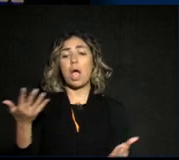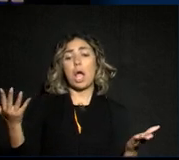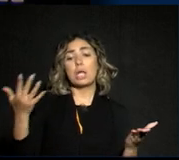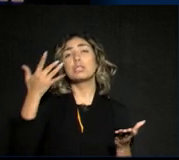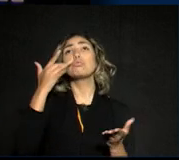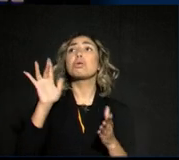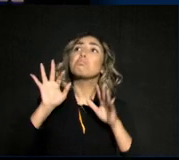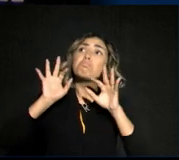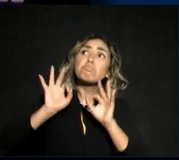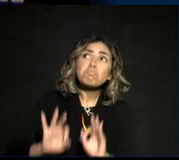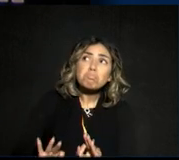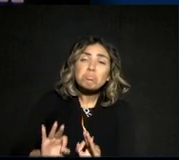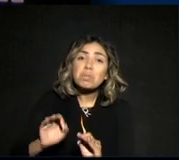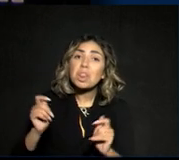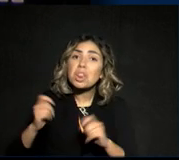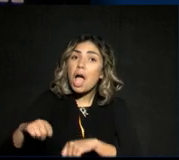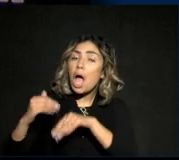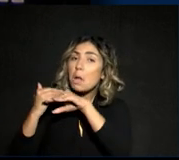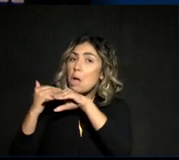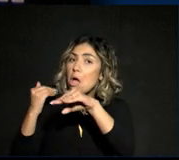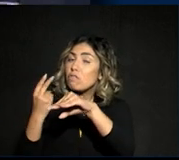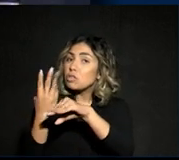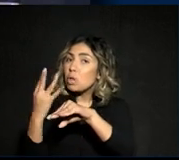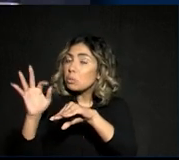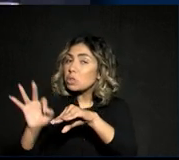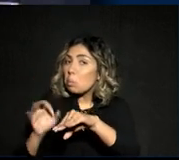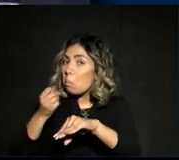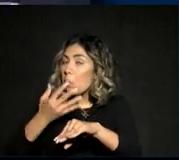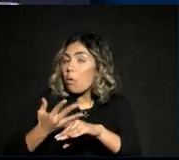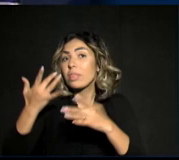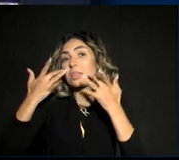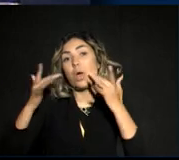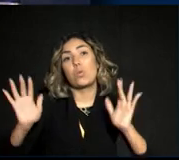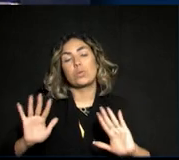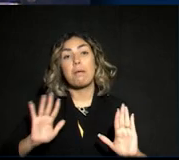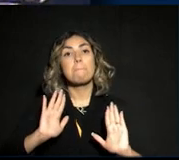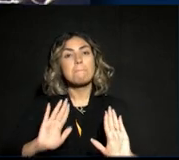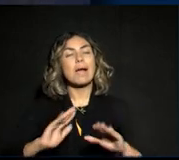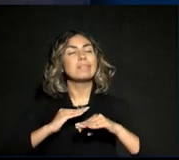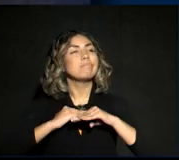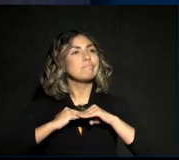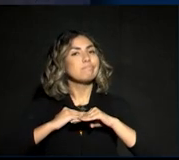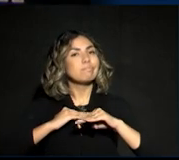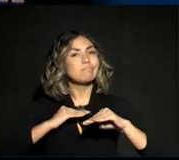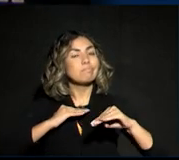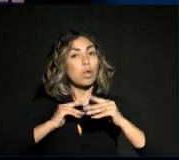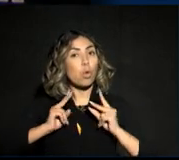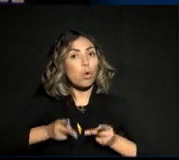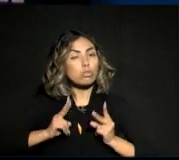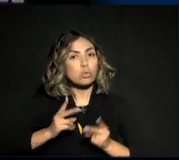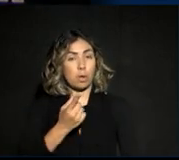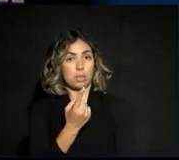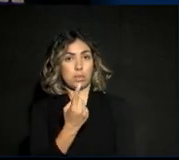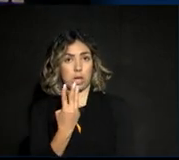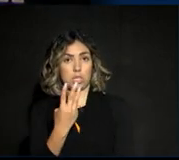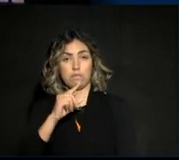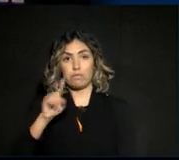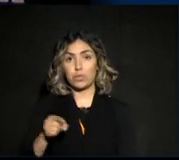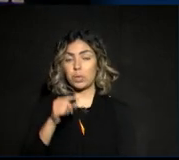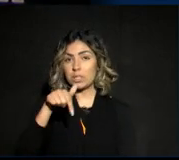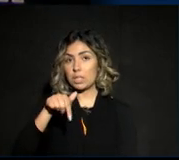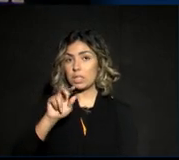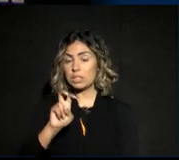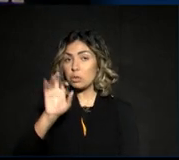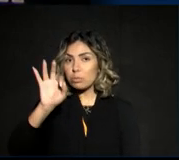sei se esse é o nível ideal, mas o fato é, se a gente mantiver a taxa nesse nível de 13,75 por um período